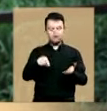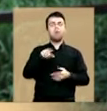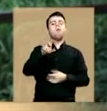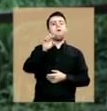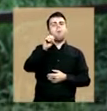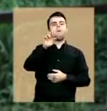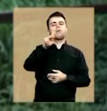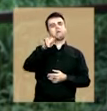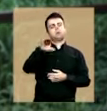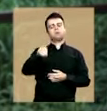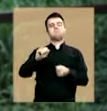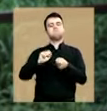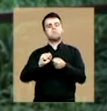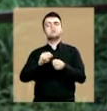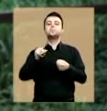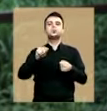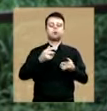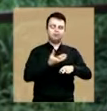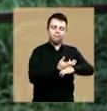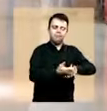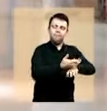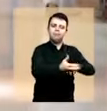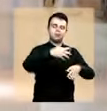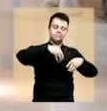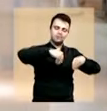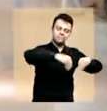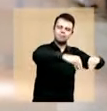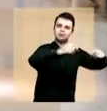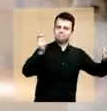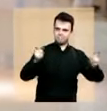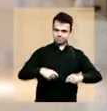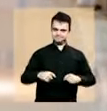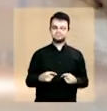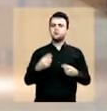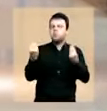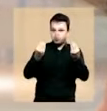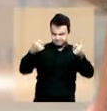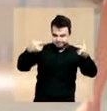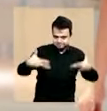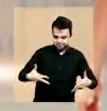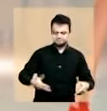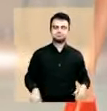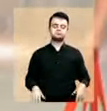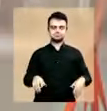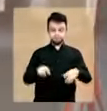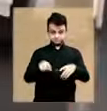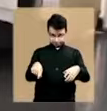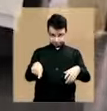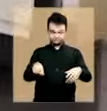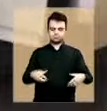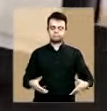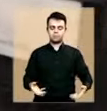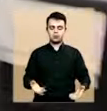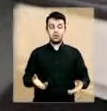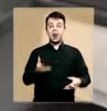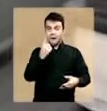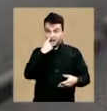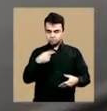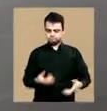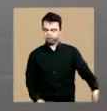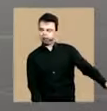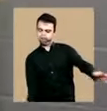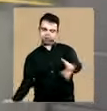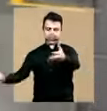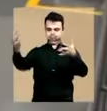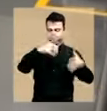composto orgânico que acaba sendo usado no paisagismo, né? Funciona assim. Depois de recolhidos das lixeiras, os resíduos seguem para a etapa